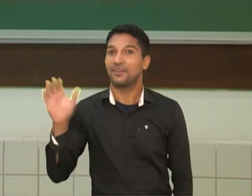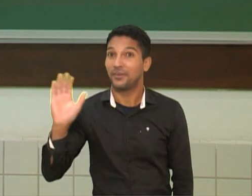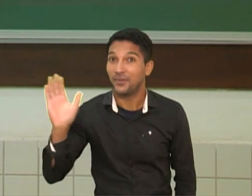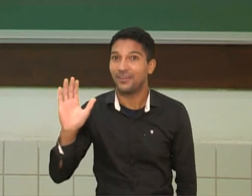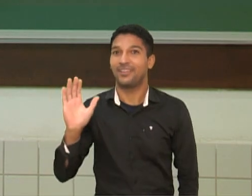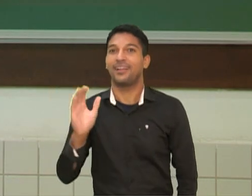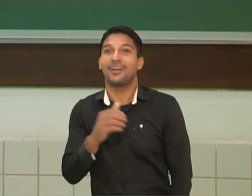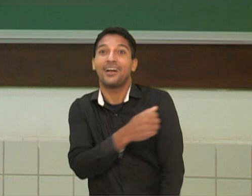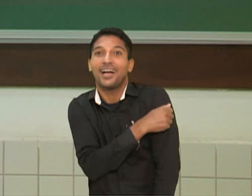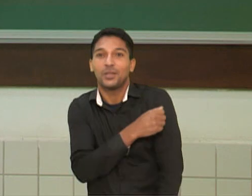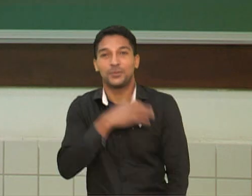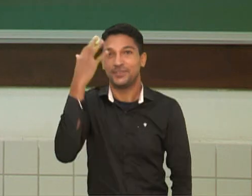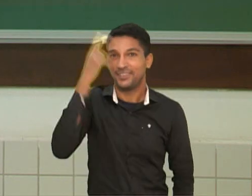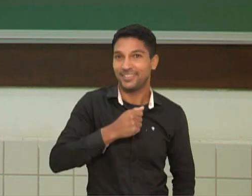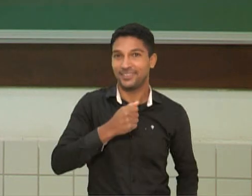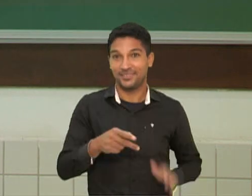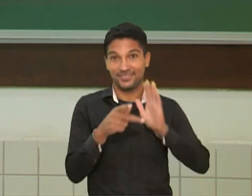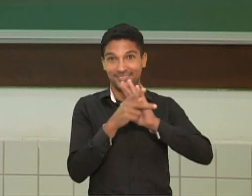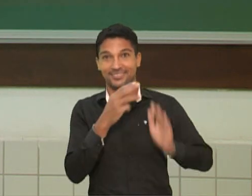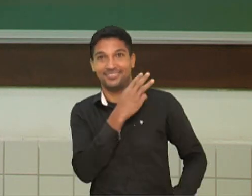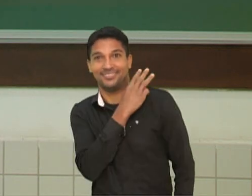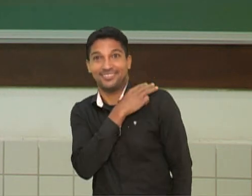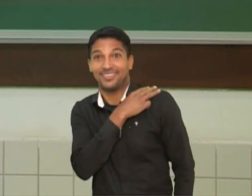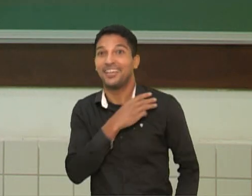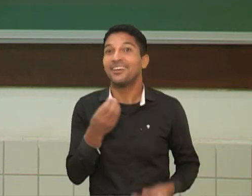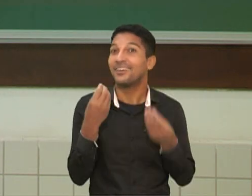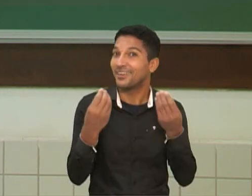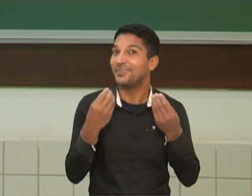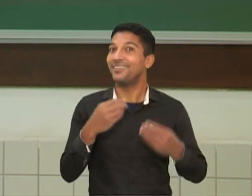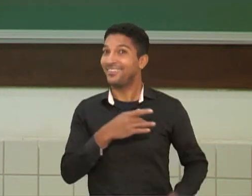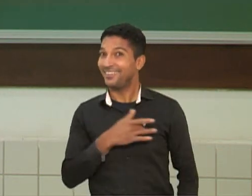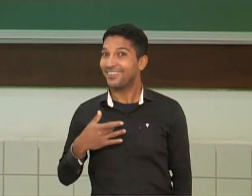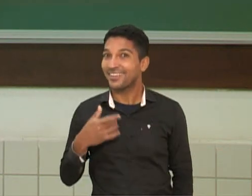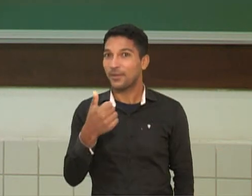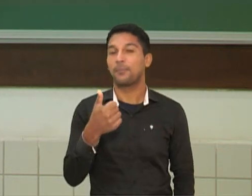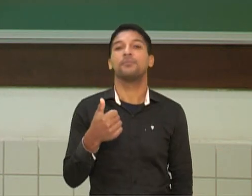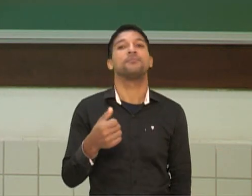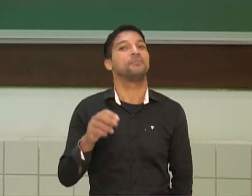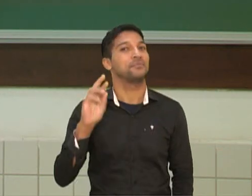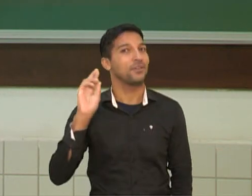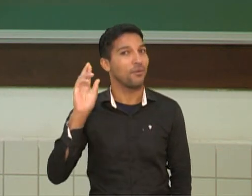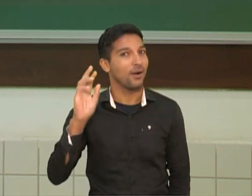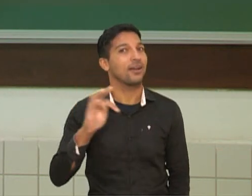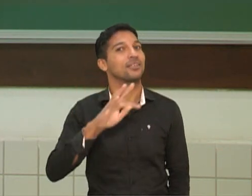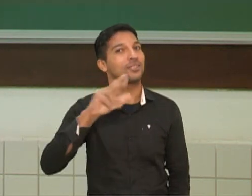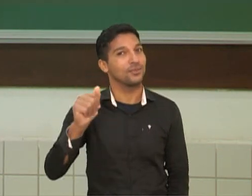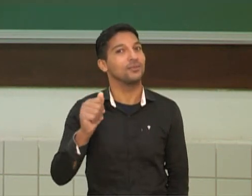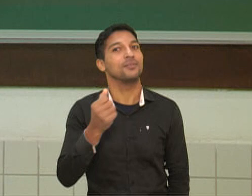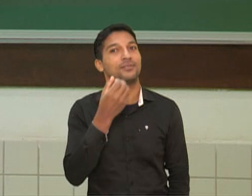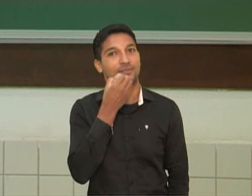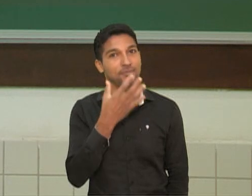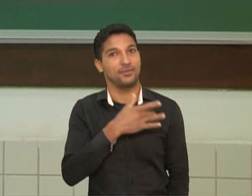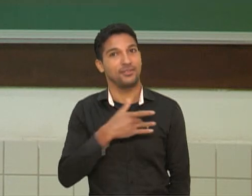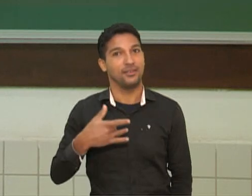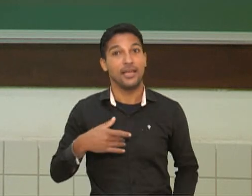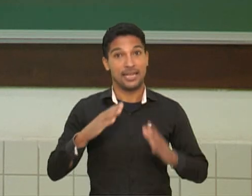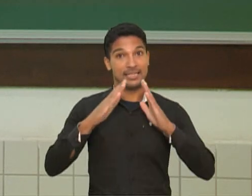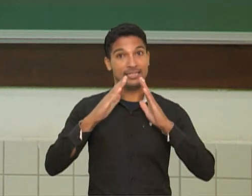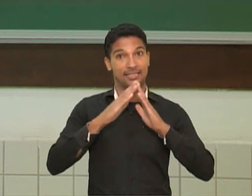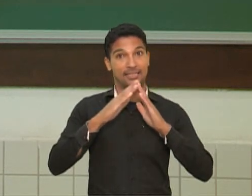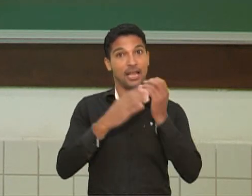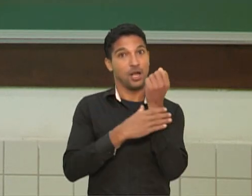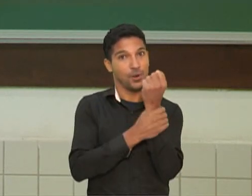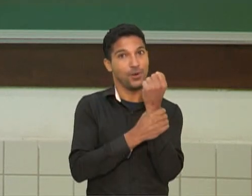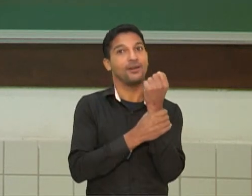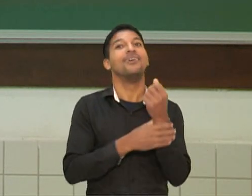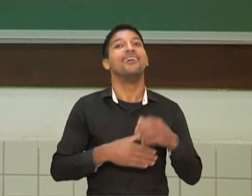Olá, turma linda do terceiro ano, como é que vocês estão? Espero todo mundo bem, aí em segurança dentro da sua casa.